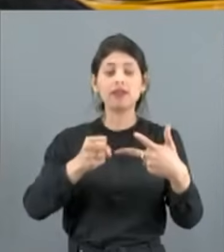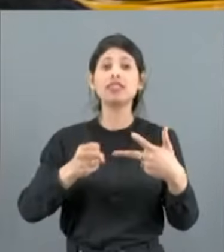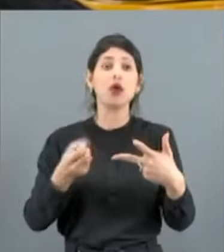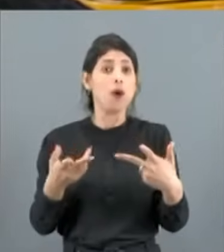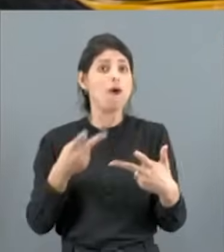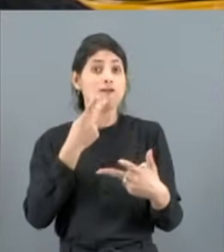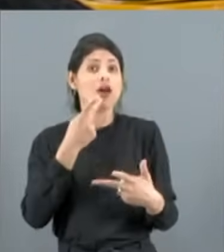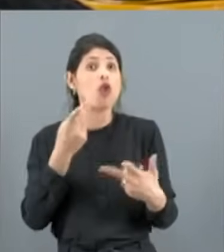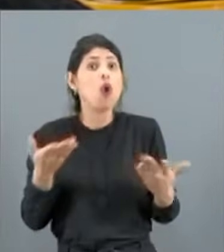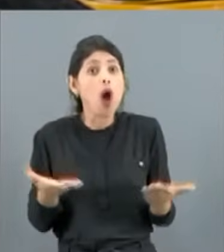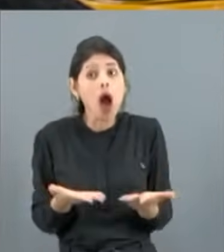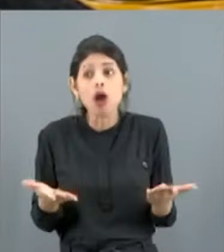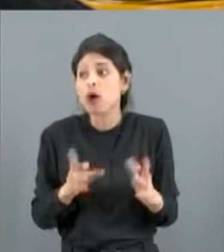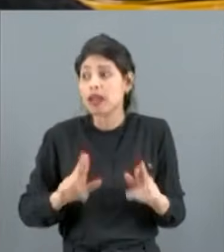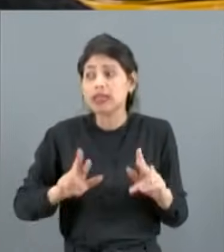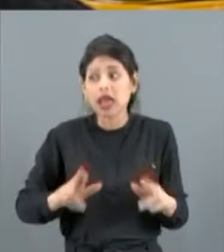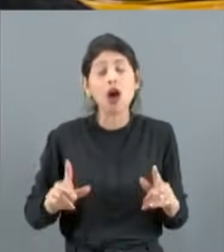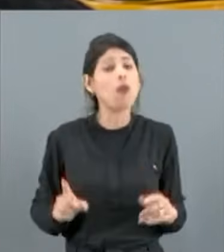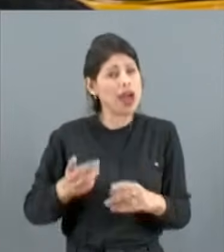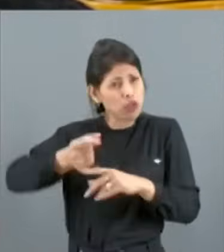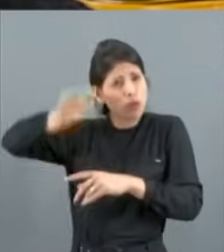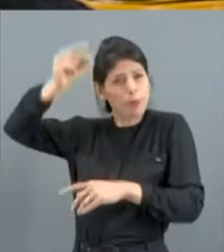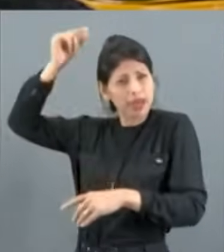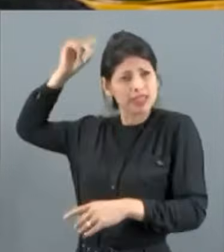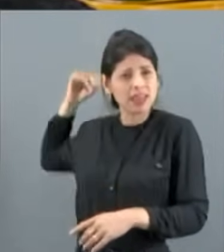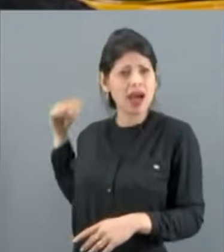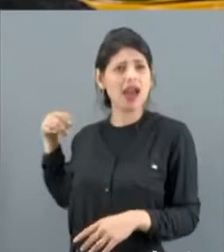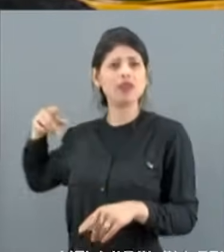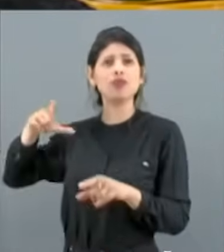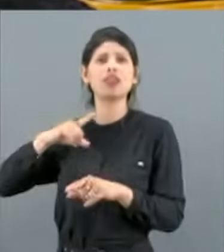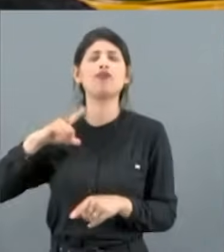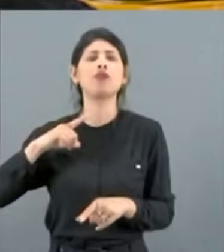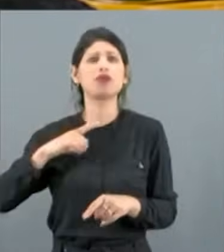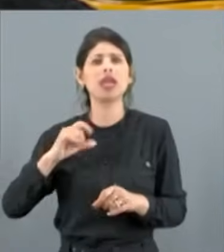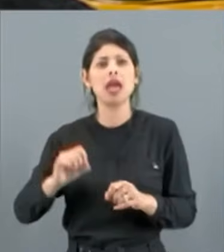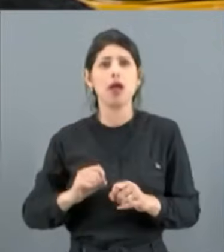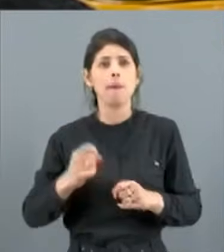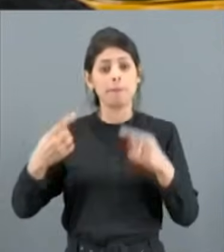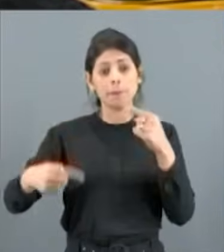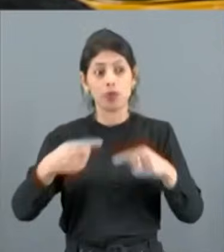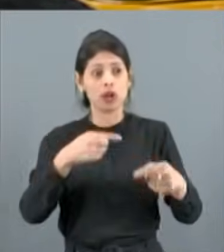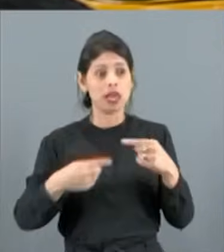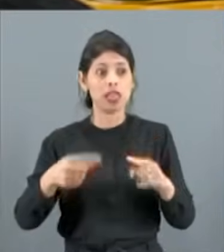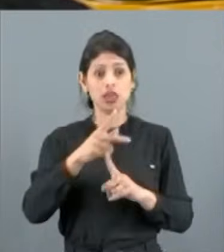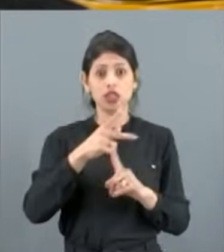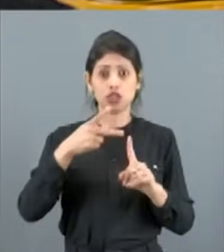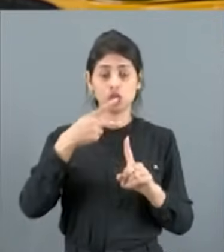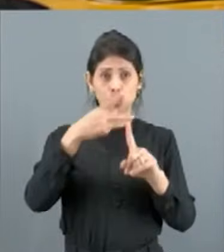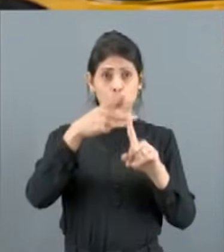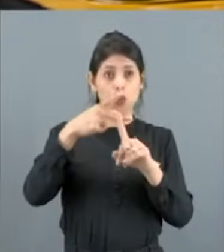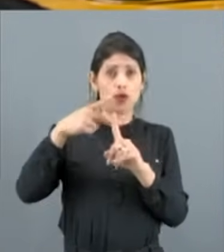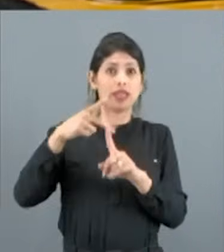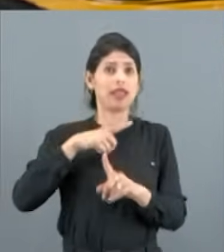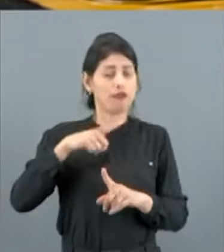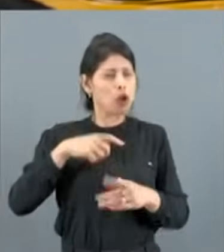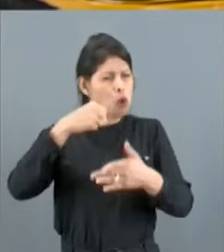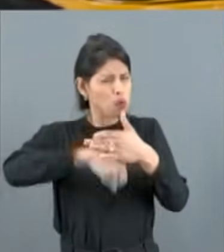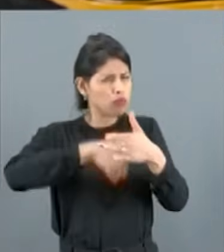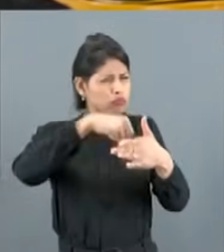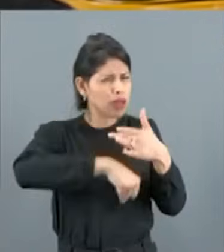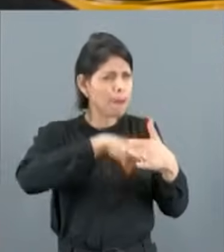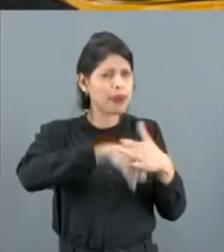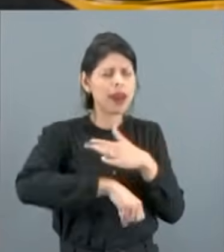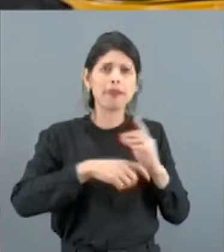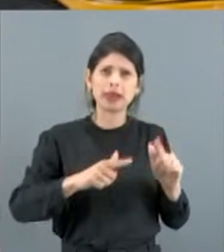falar né de passado esses políticos dos três poderes que foram representantes do povo que entraram aqui para defender o povo também